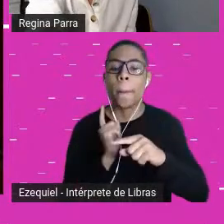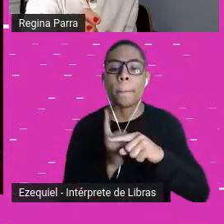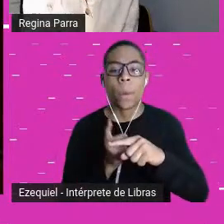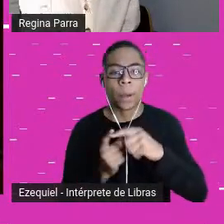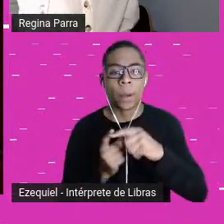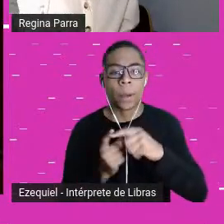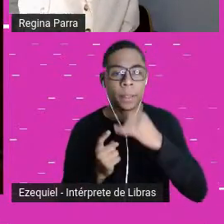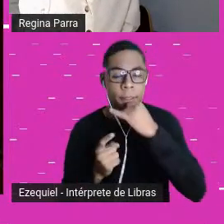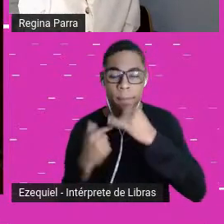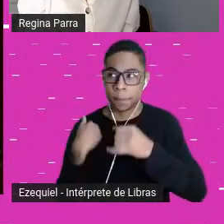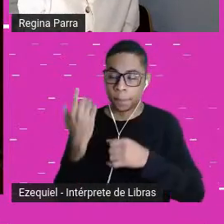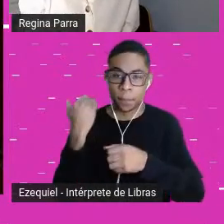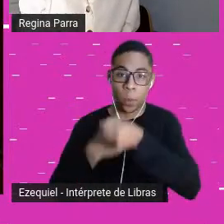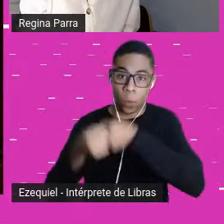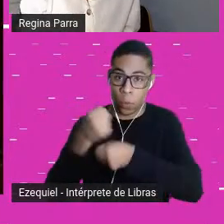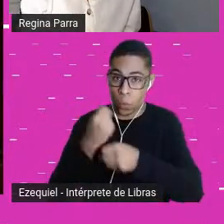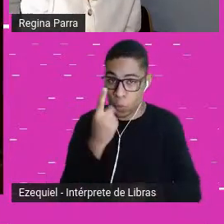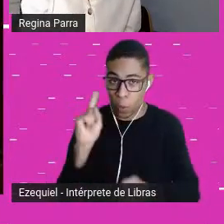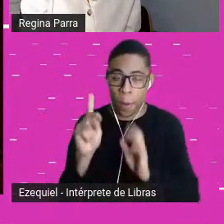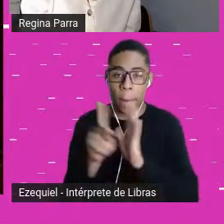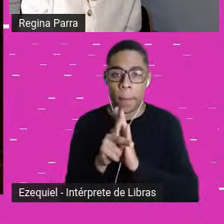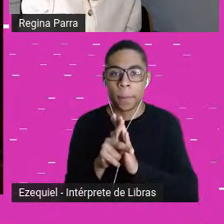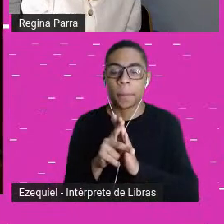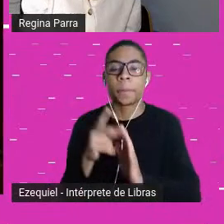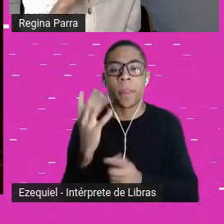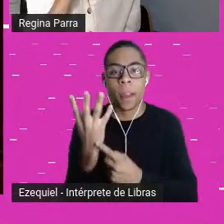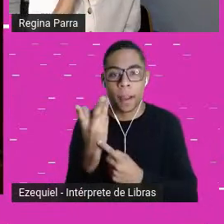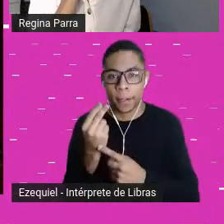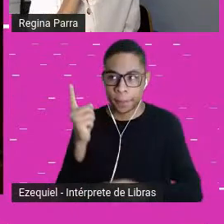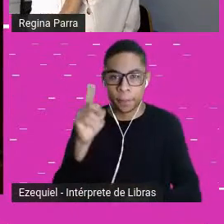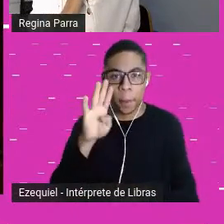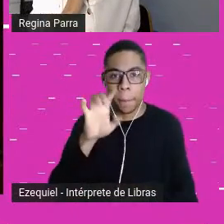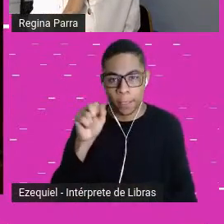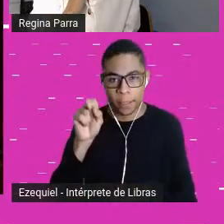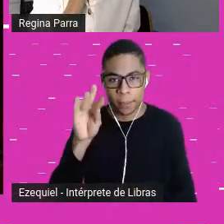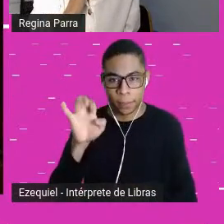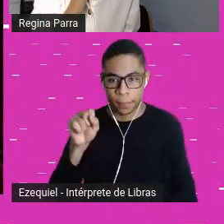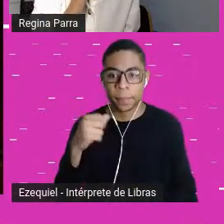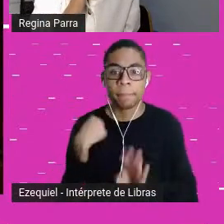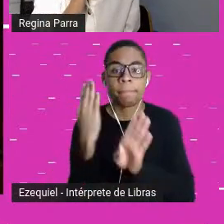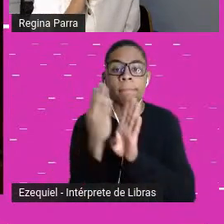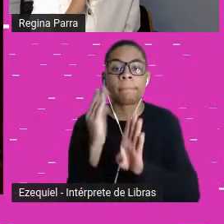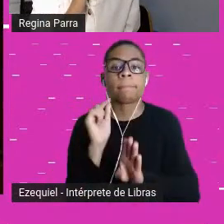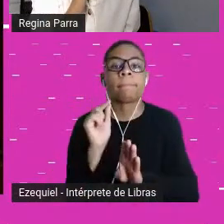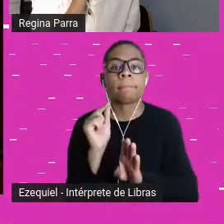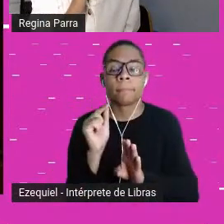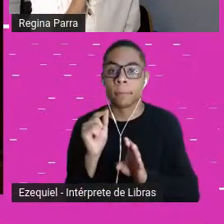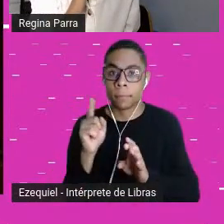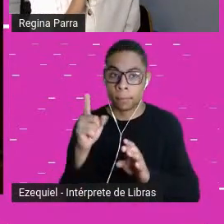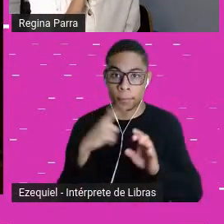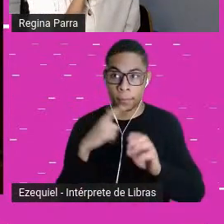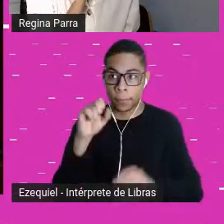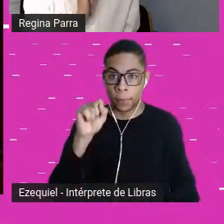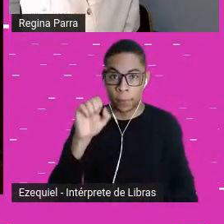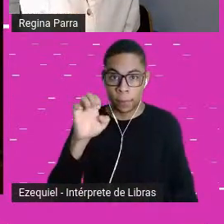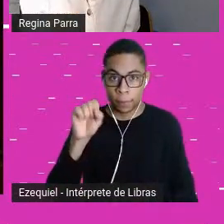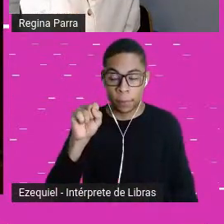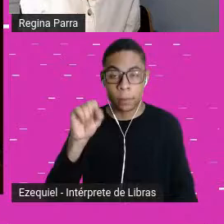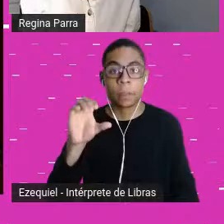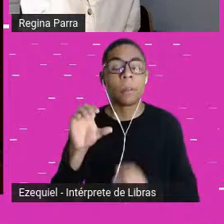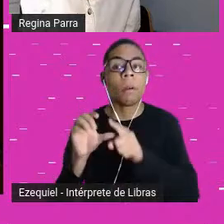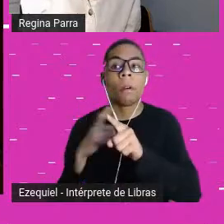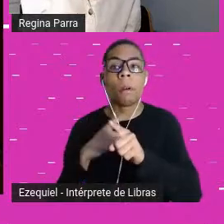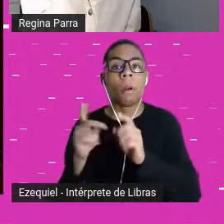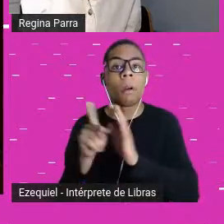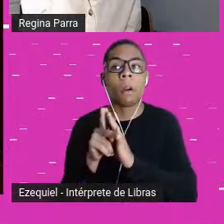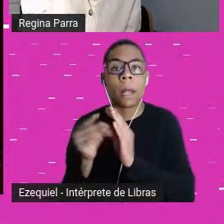de formação de licenciatura em artes na Belas Artes, eu descobri que o SESC estava com abertura de processo para o